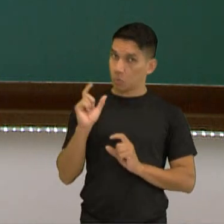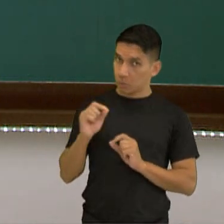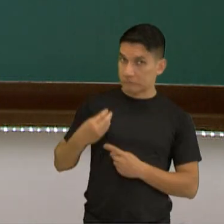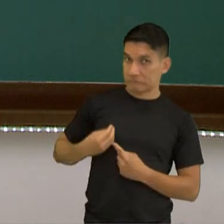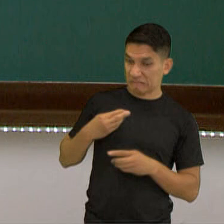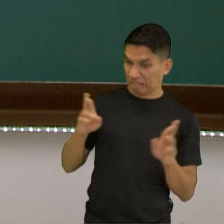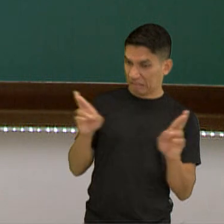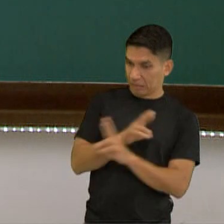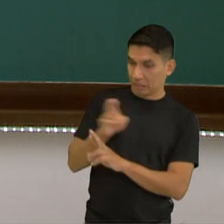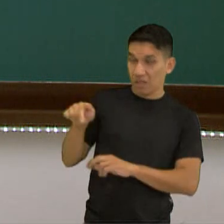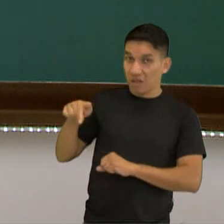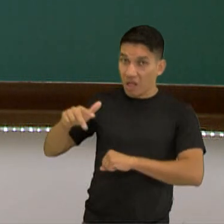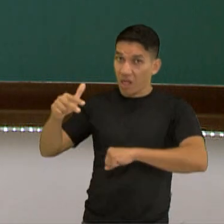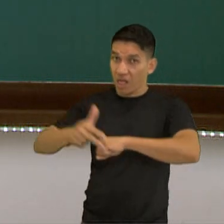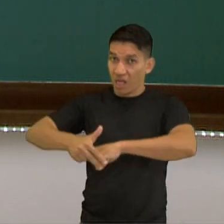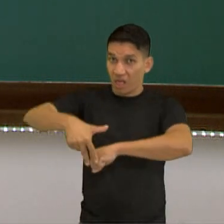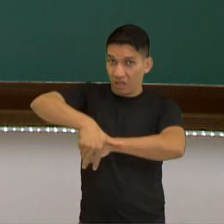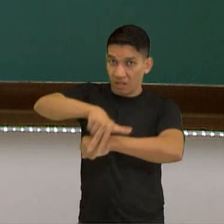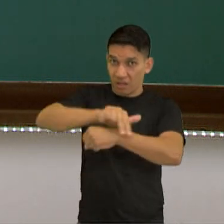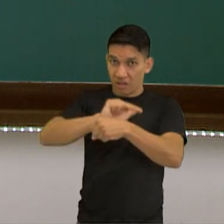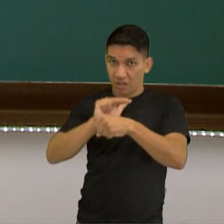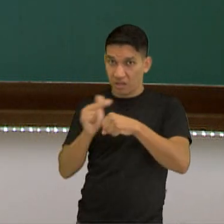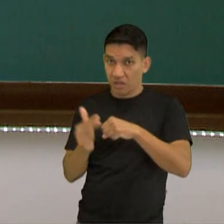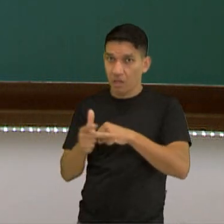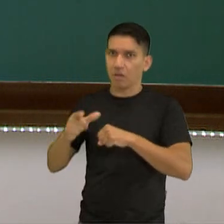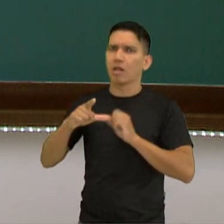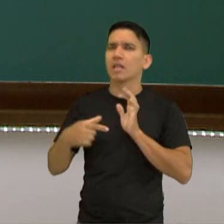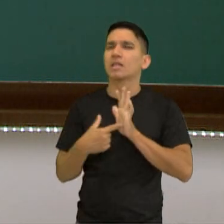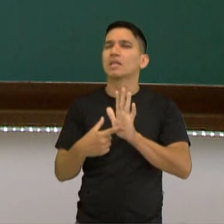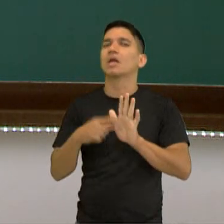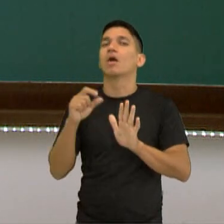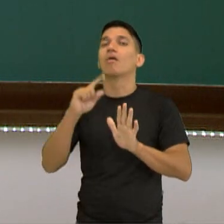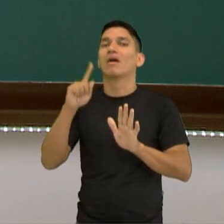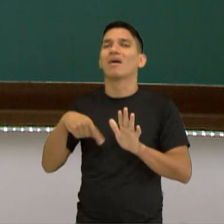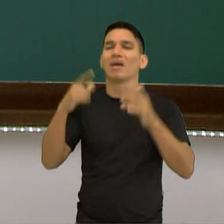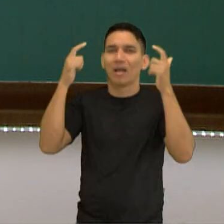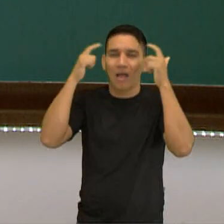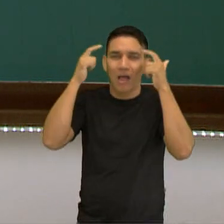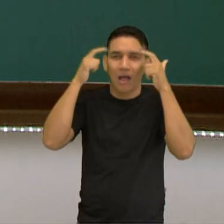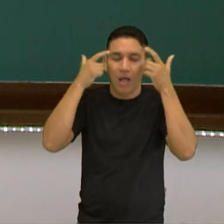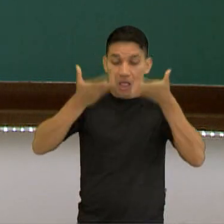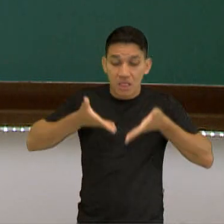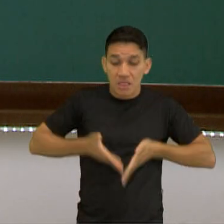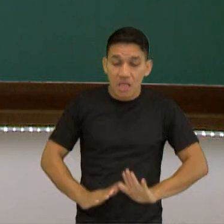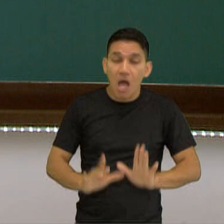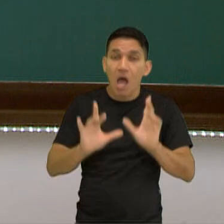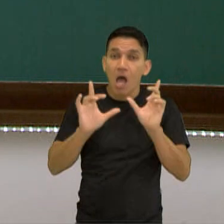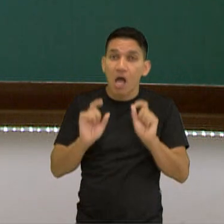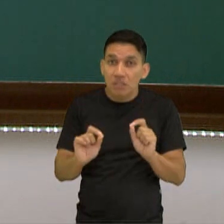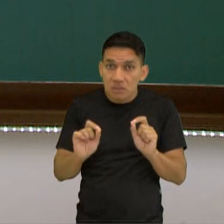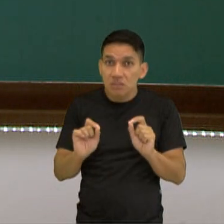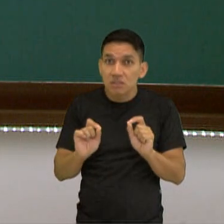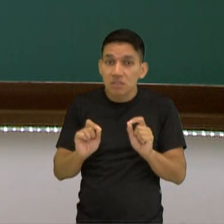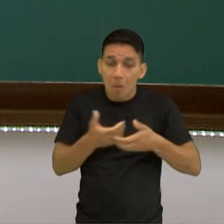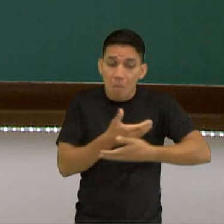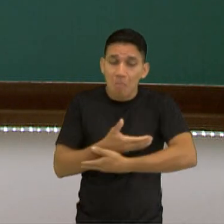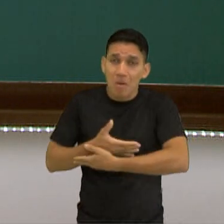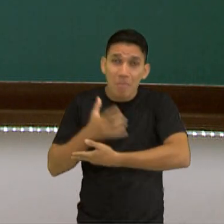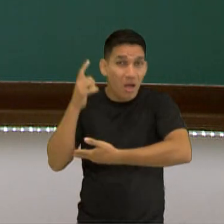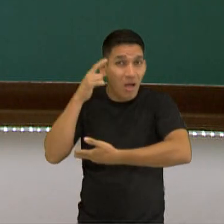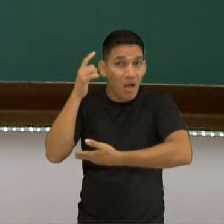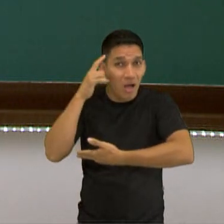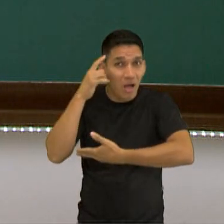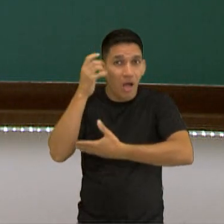associado à Zika, né, que apresentam-se estudos, é a microcefalia, onde eu tenho um aumento